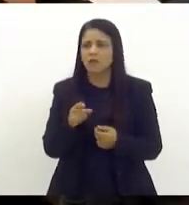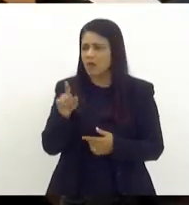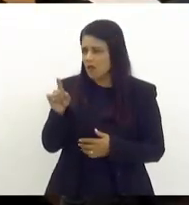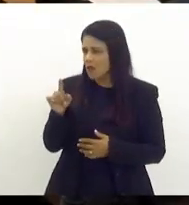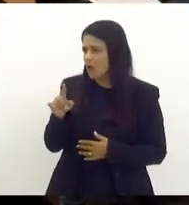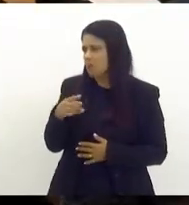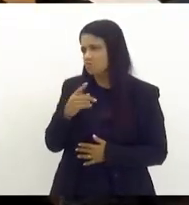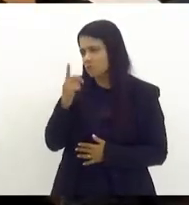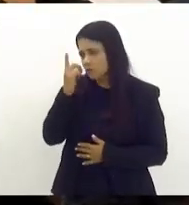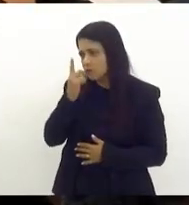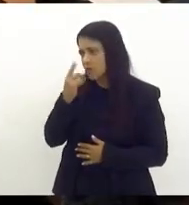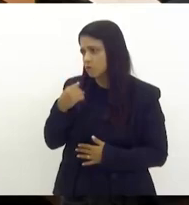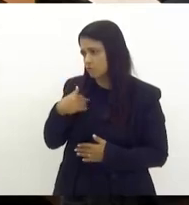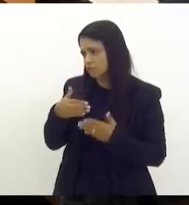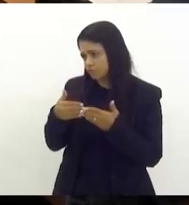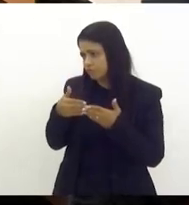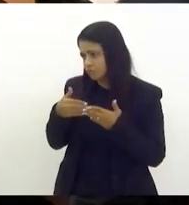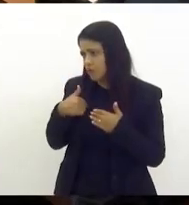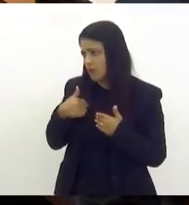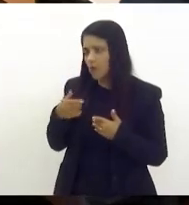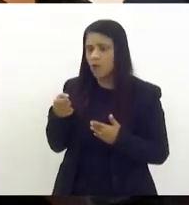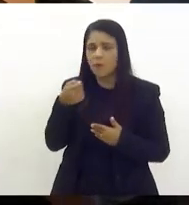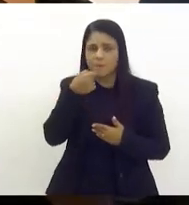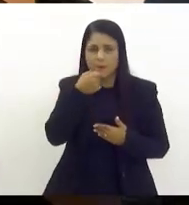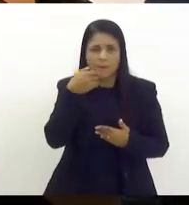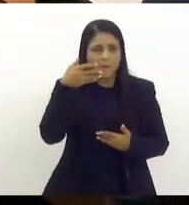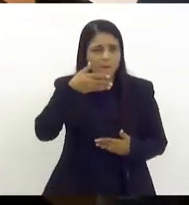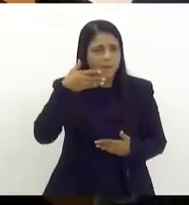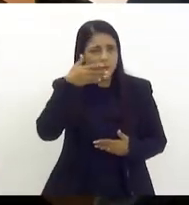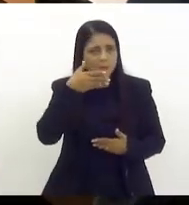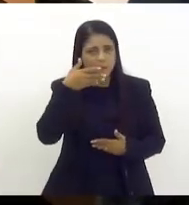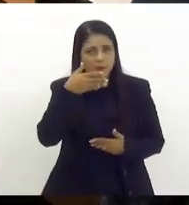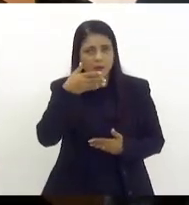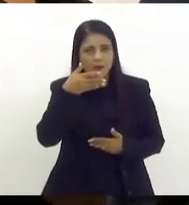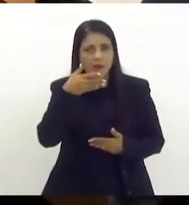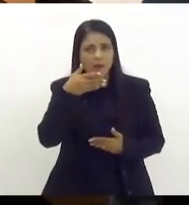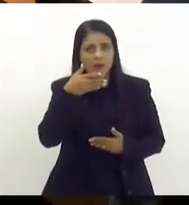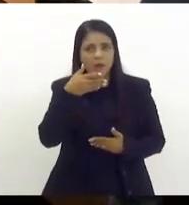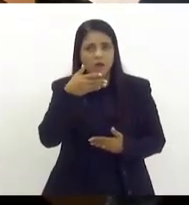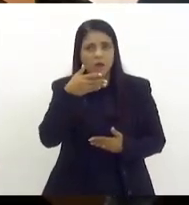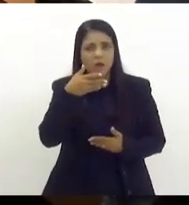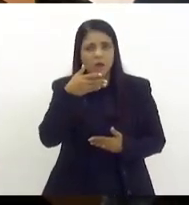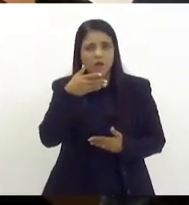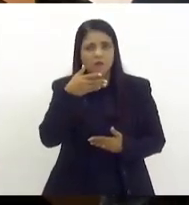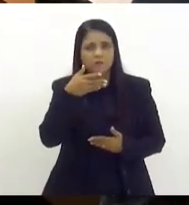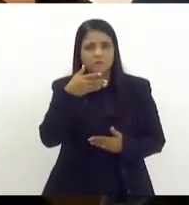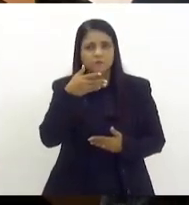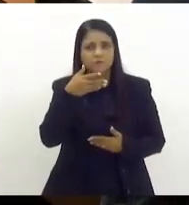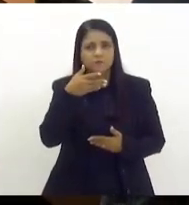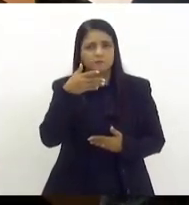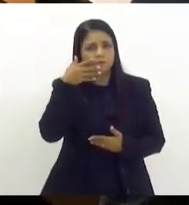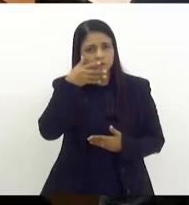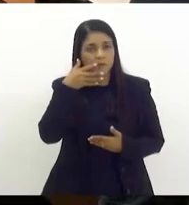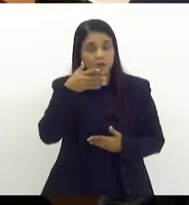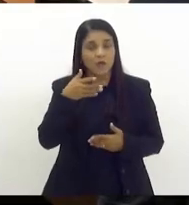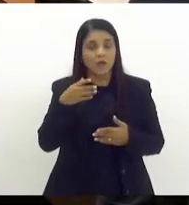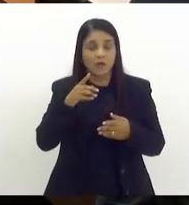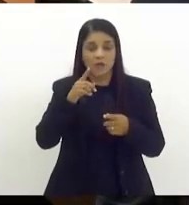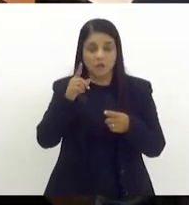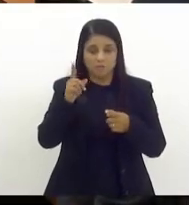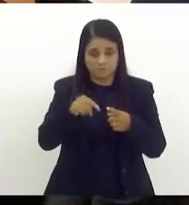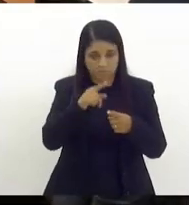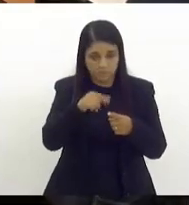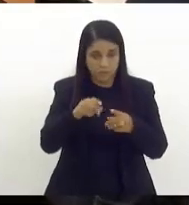por favor é só para dizer aqui que logo quando a questão da interdição de São Januário